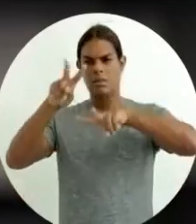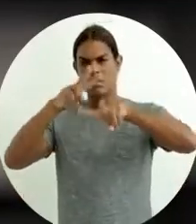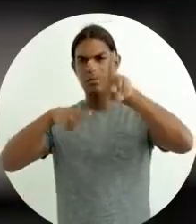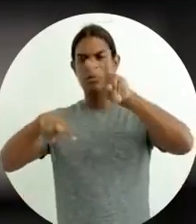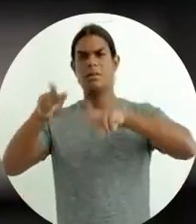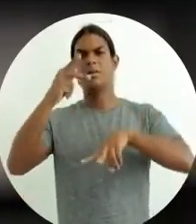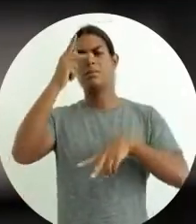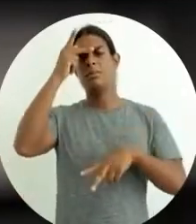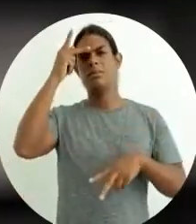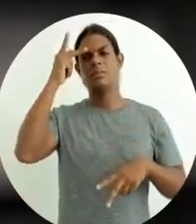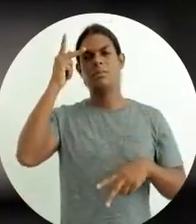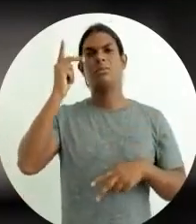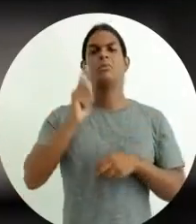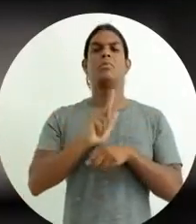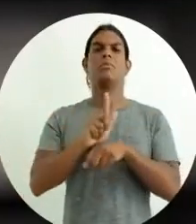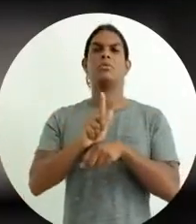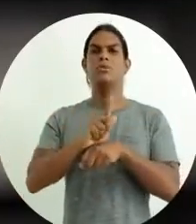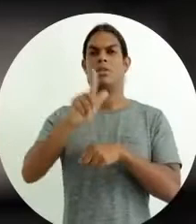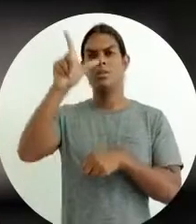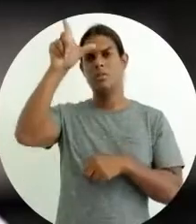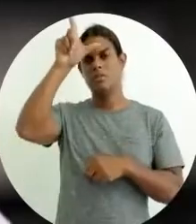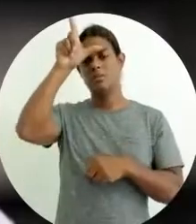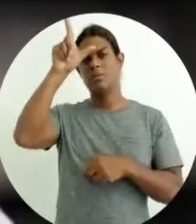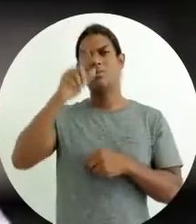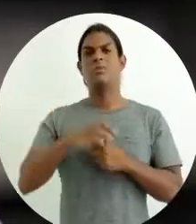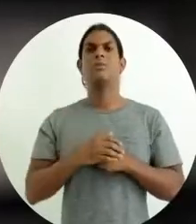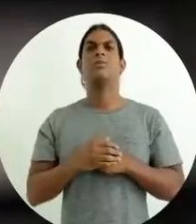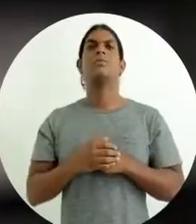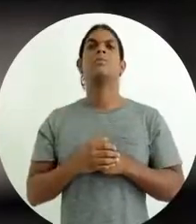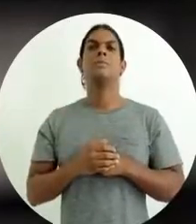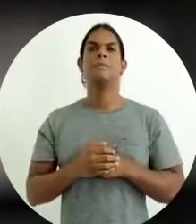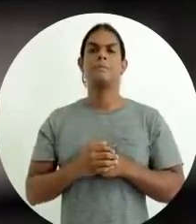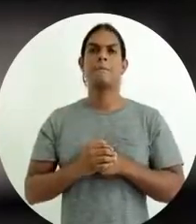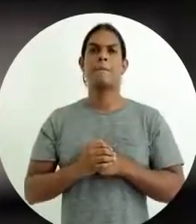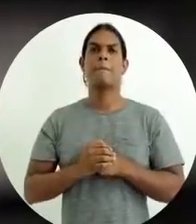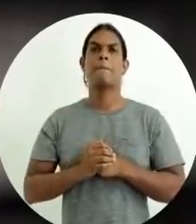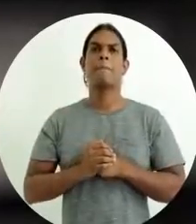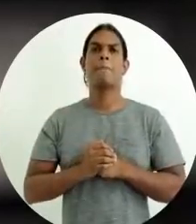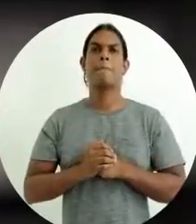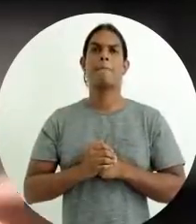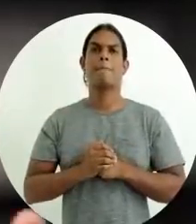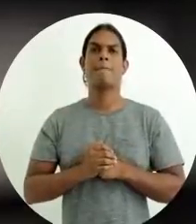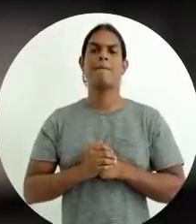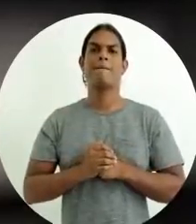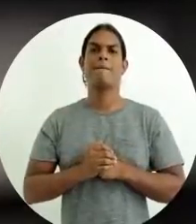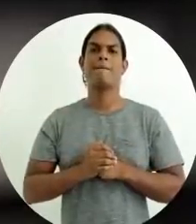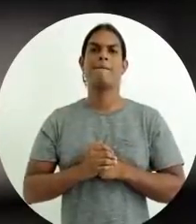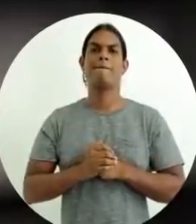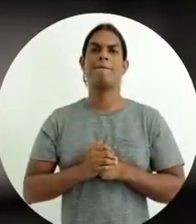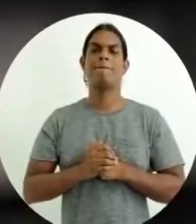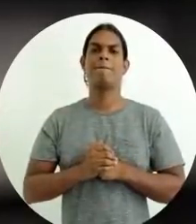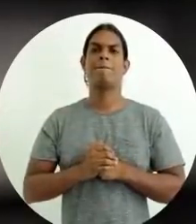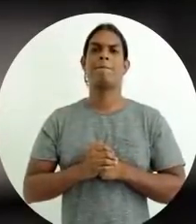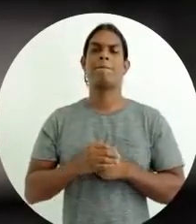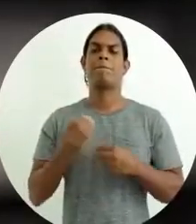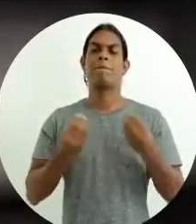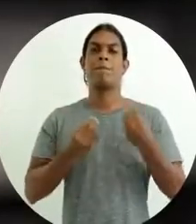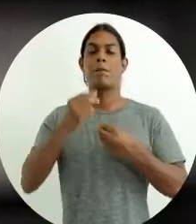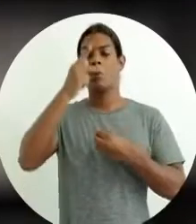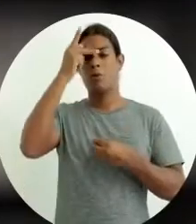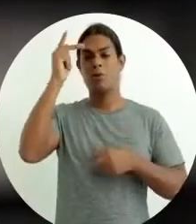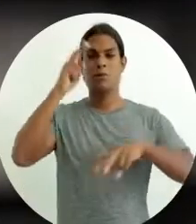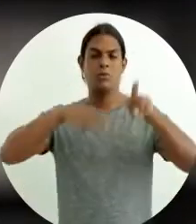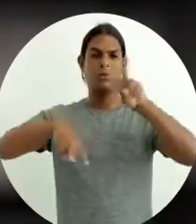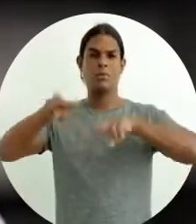sendo observado. Claro que sim, da mesma forma que este funcionário, ele observa o que acontece dentro de um